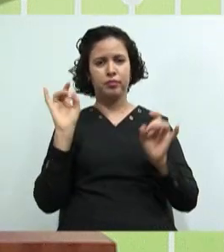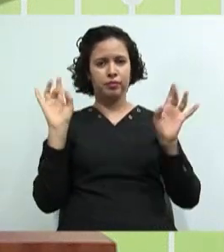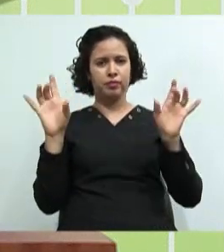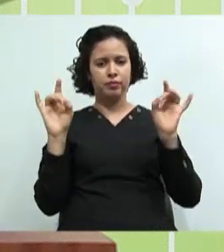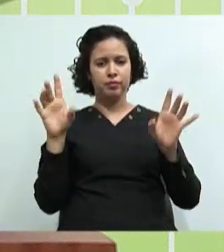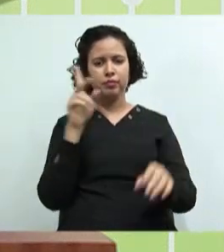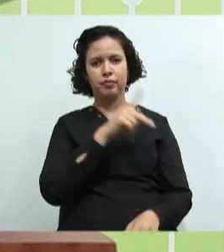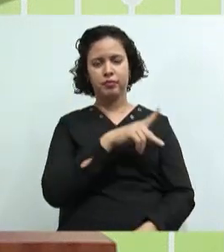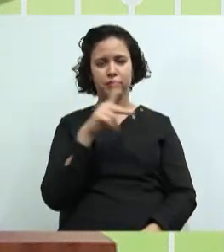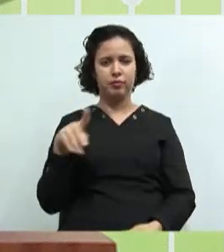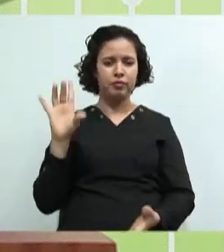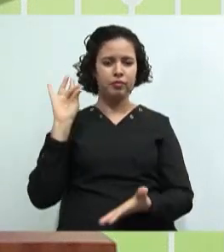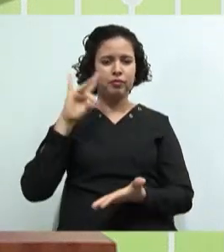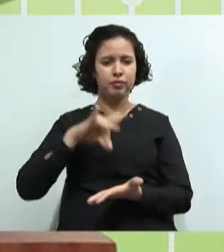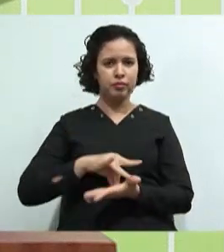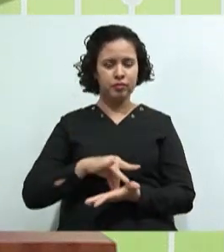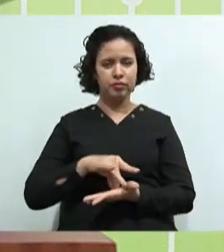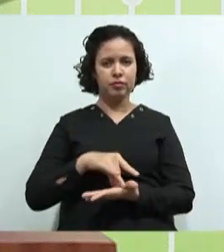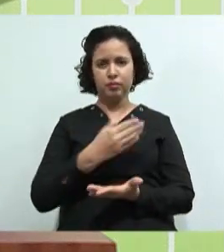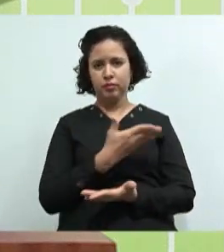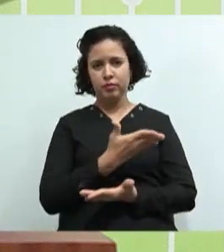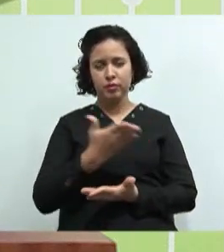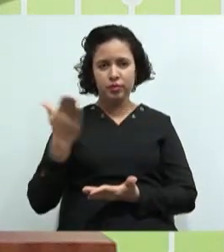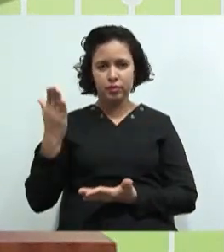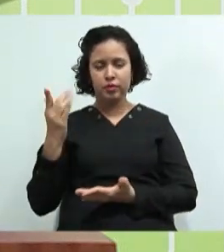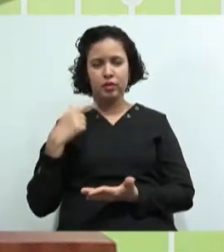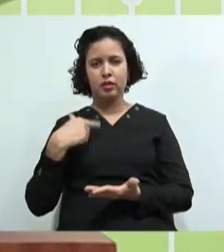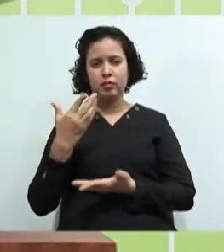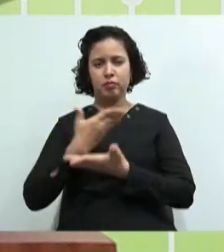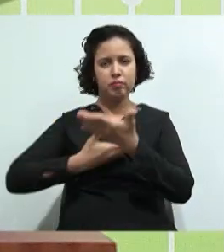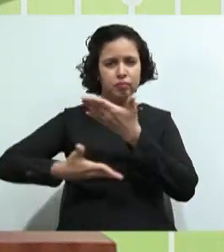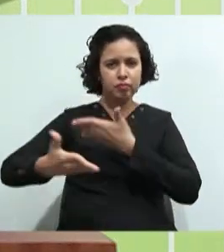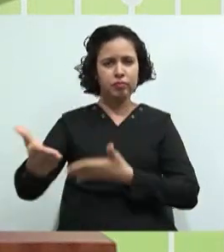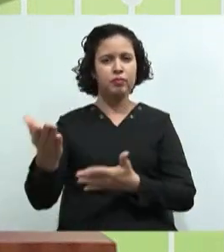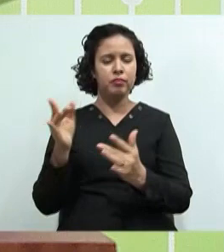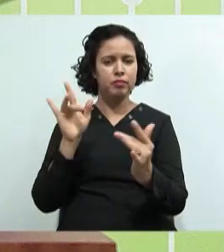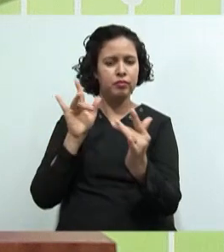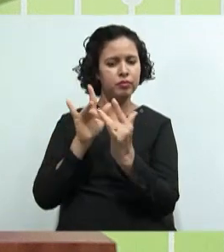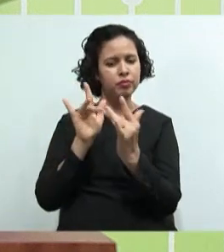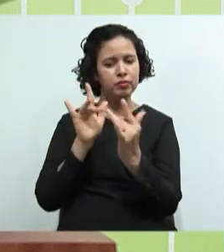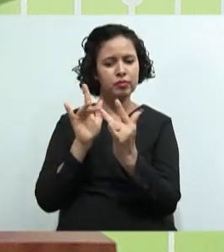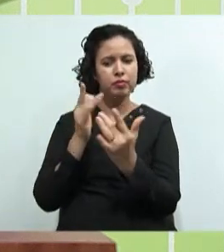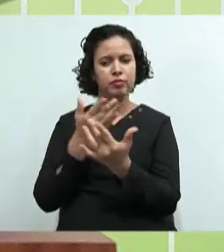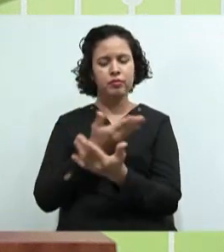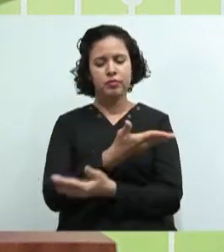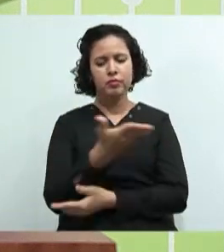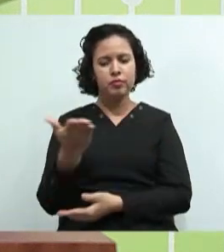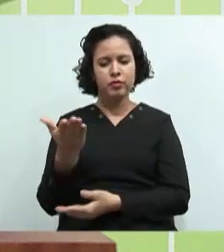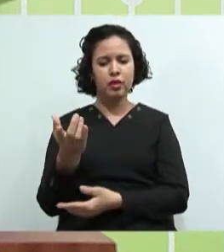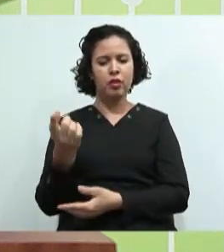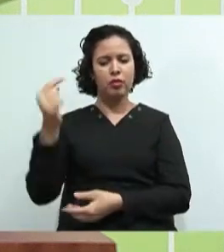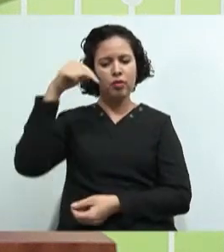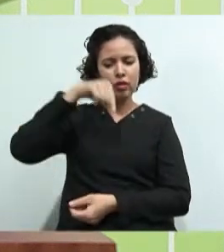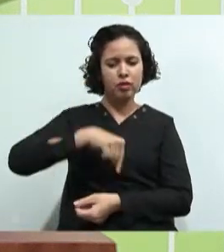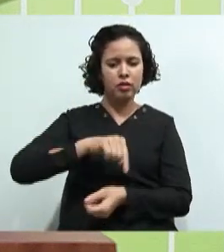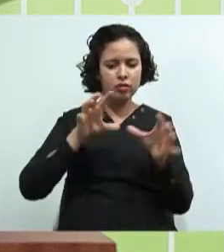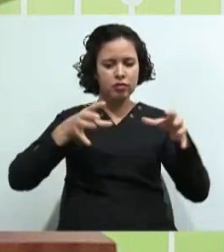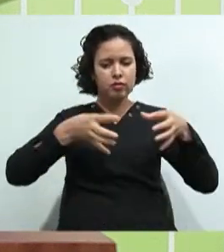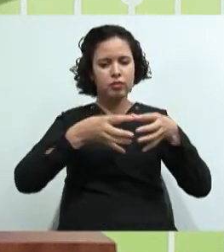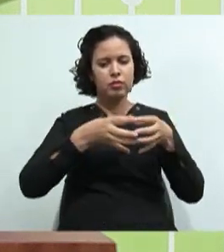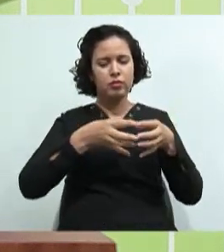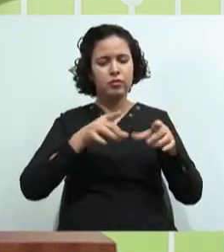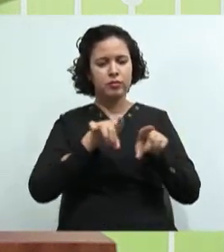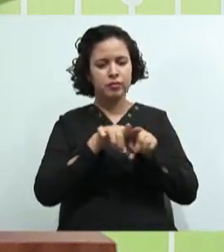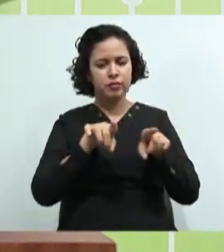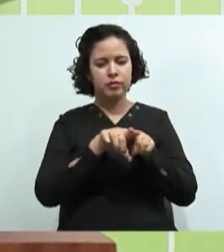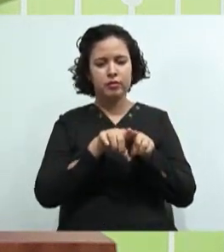os professores presenciais, porque são eles quem são a nossa ponte, nossos intermediários, tá? Entre nós aqui no estúdio, né, e